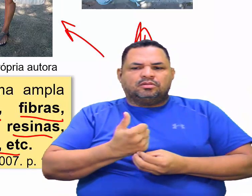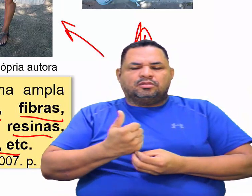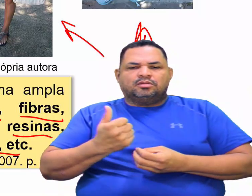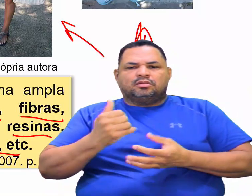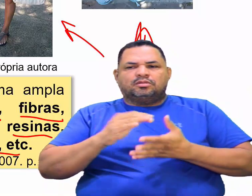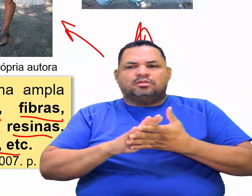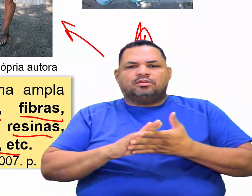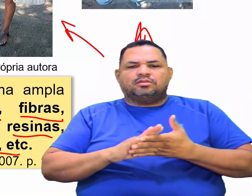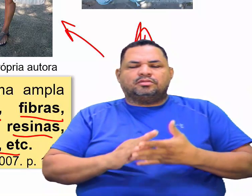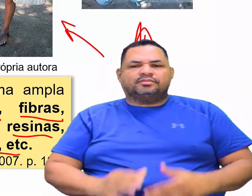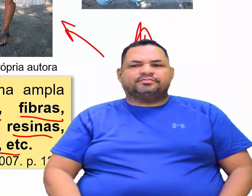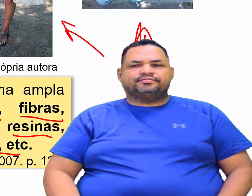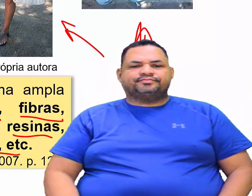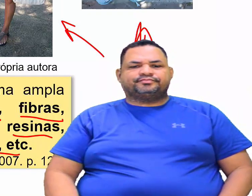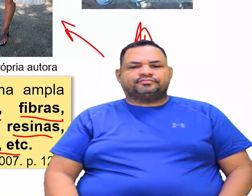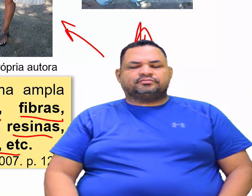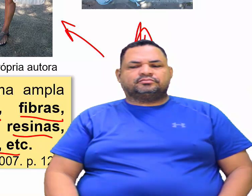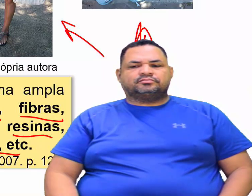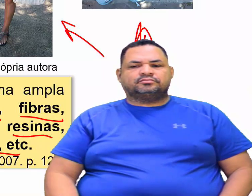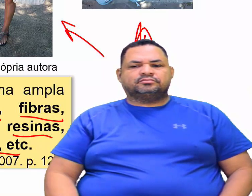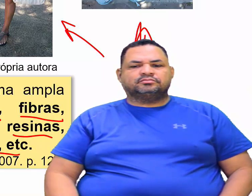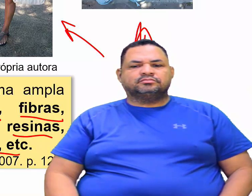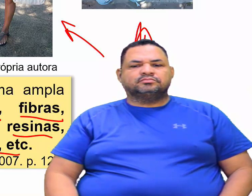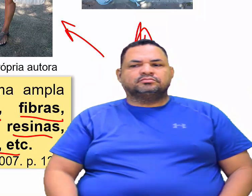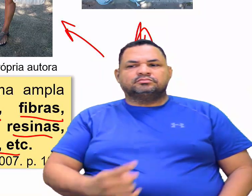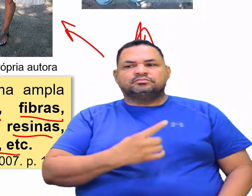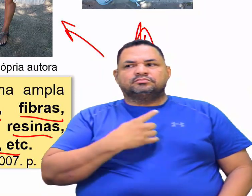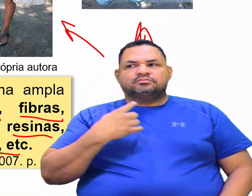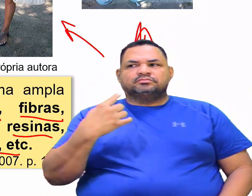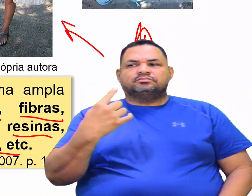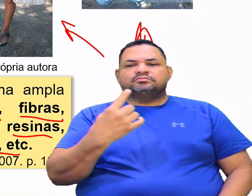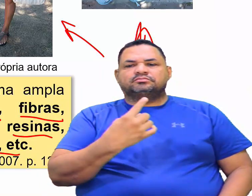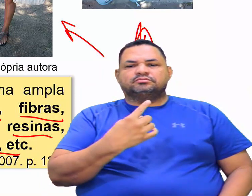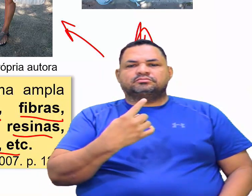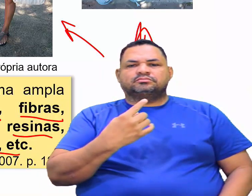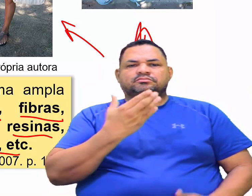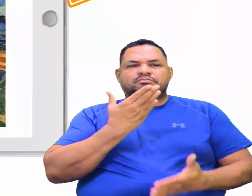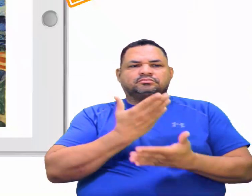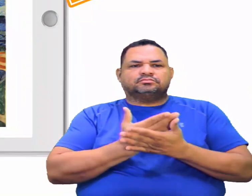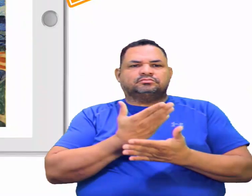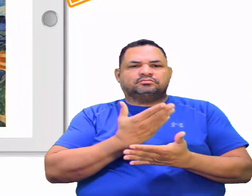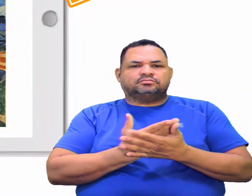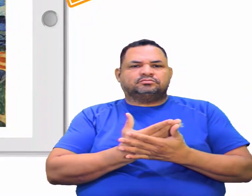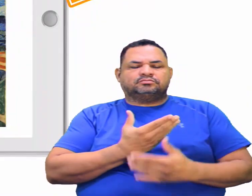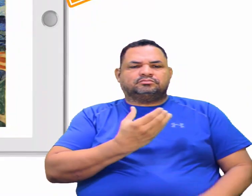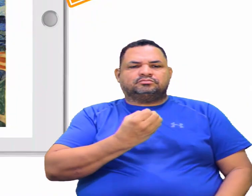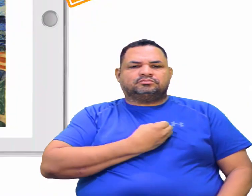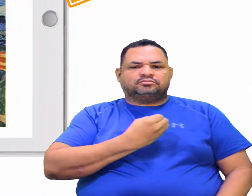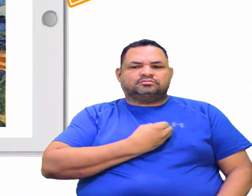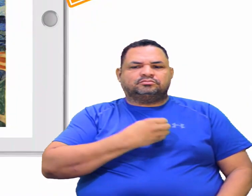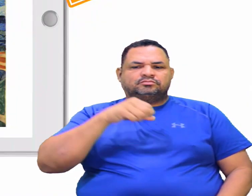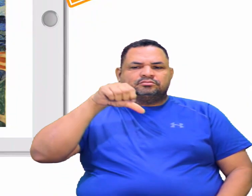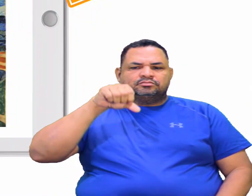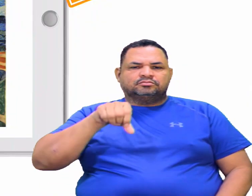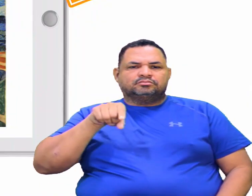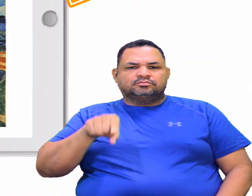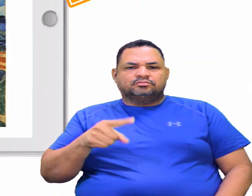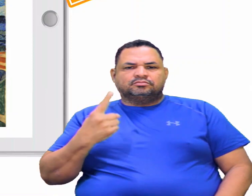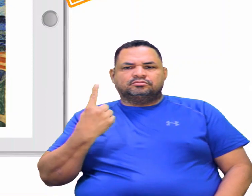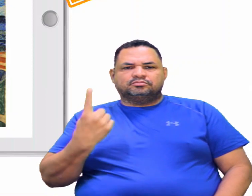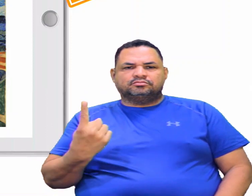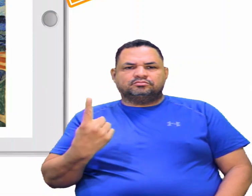são considerados artísticos e aqui nós vamos paraa aula 9.1 né